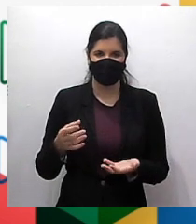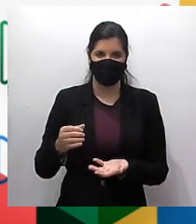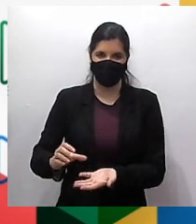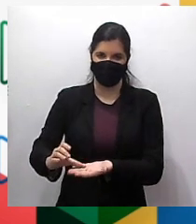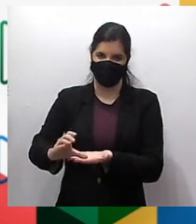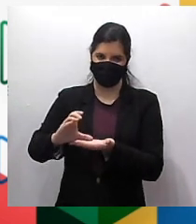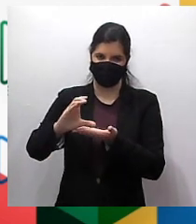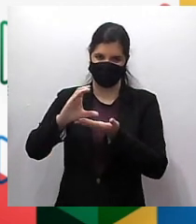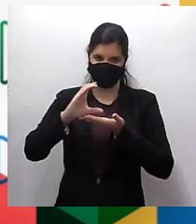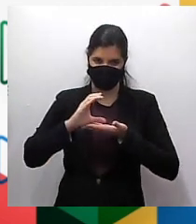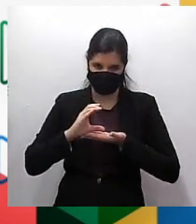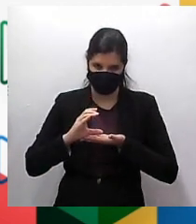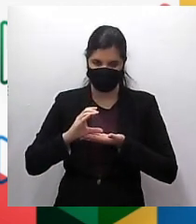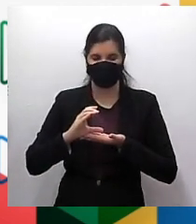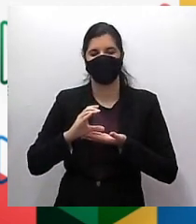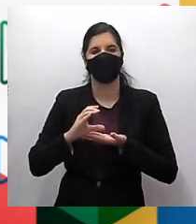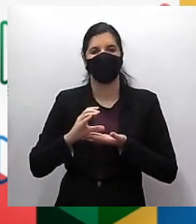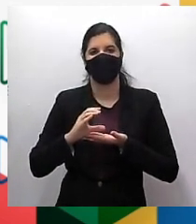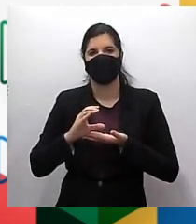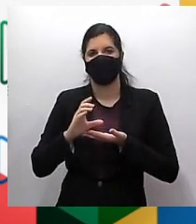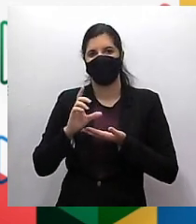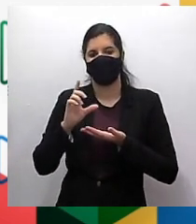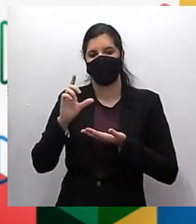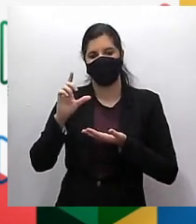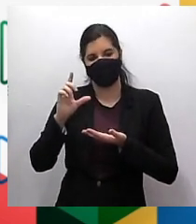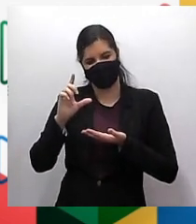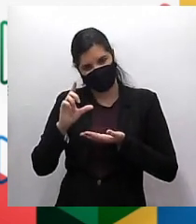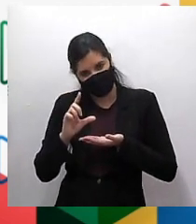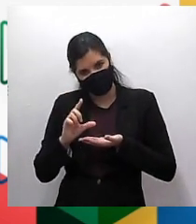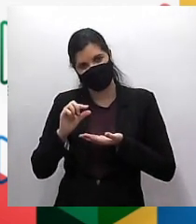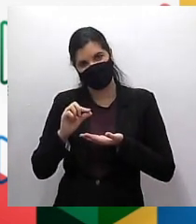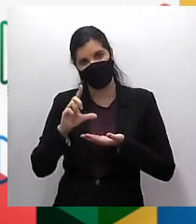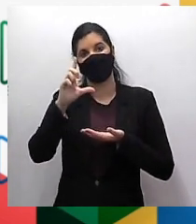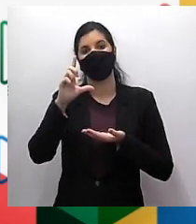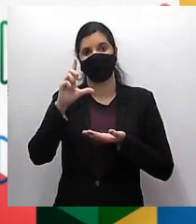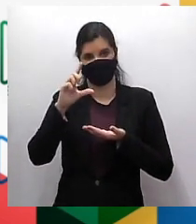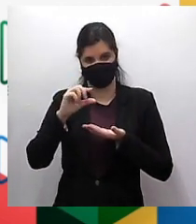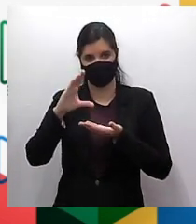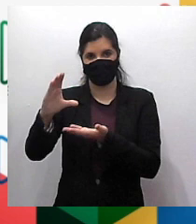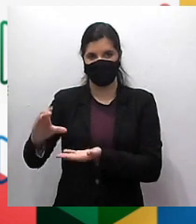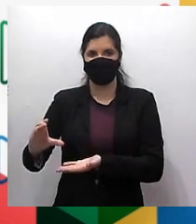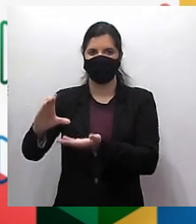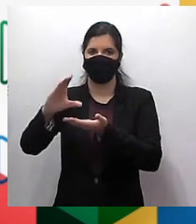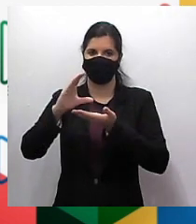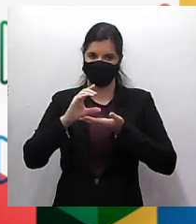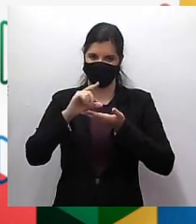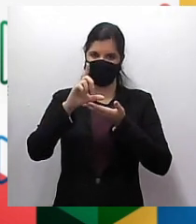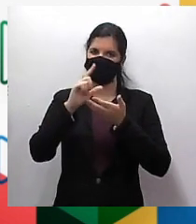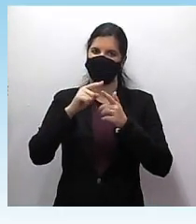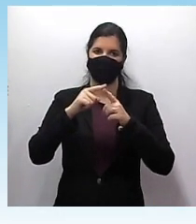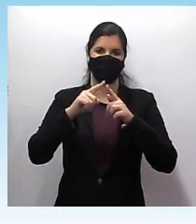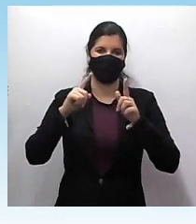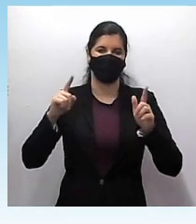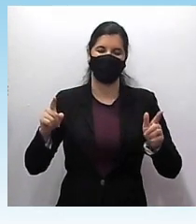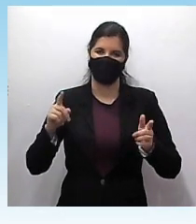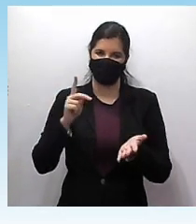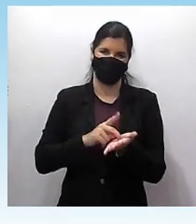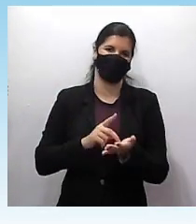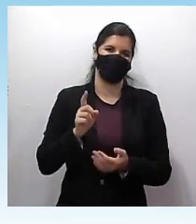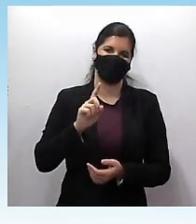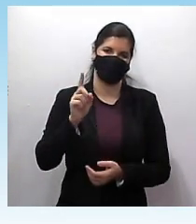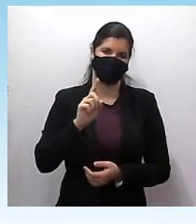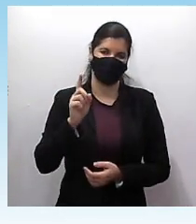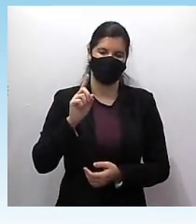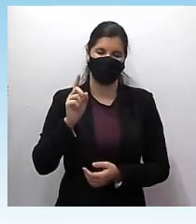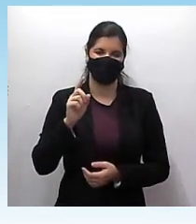capita. O Brasil tem uma baixa renda per capita. Ou melhor, a renda per capita até é alta do Brasil, mas ela não é real. O